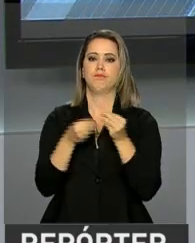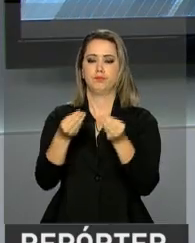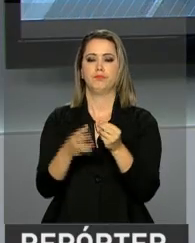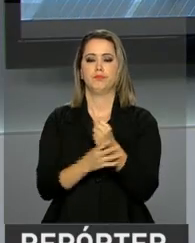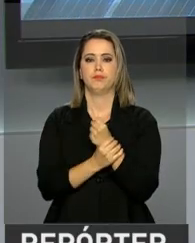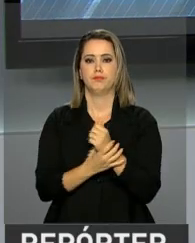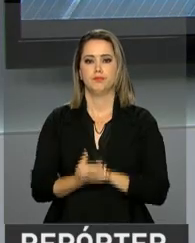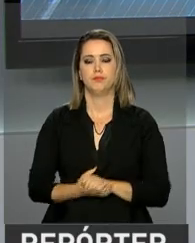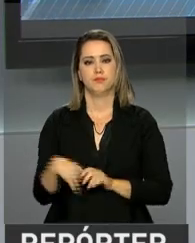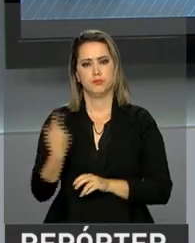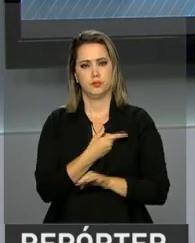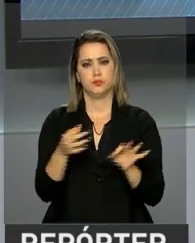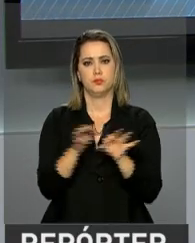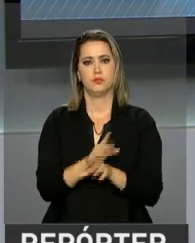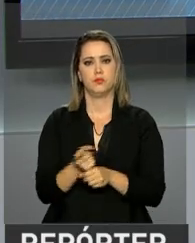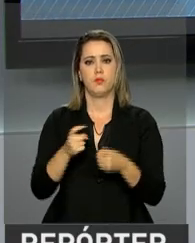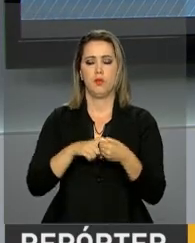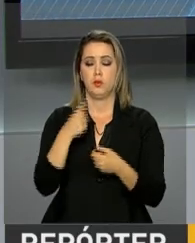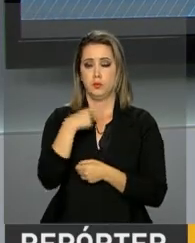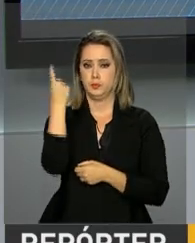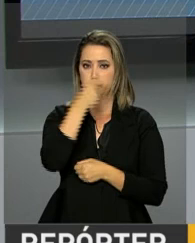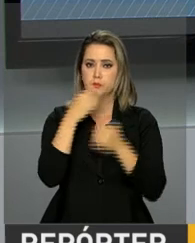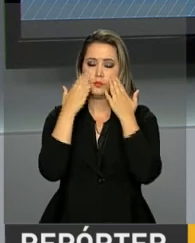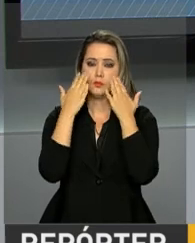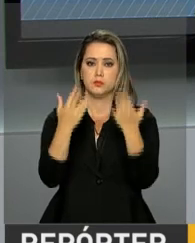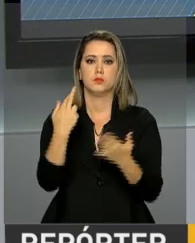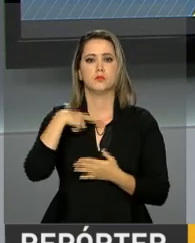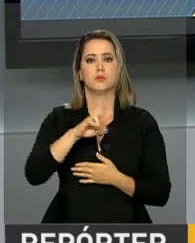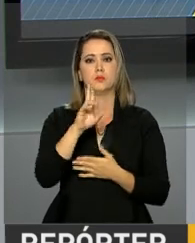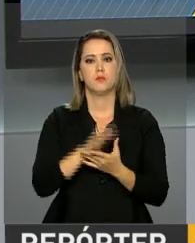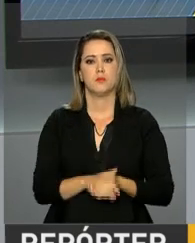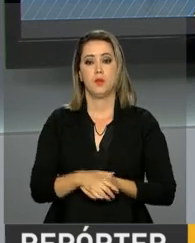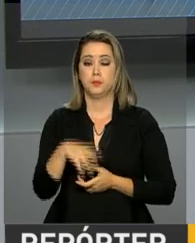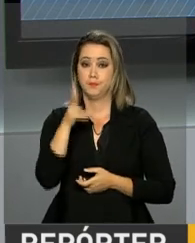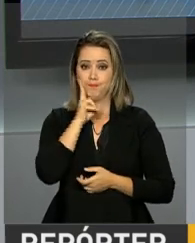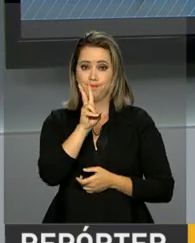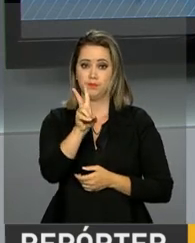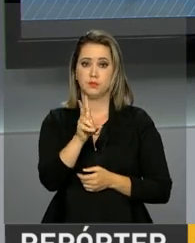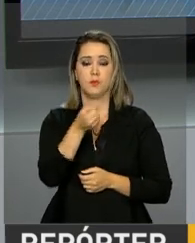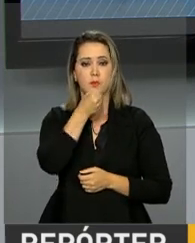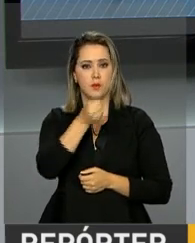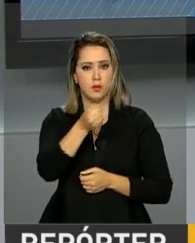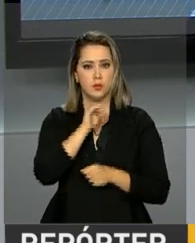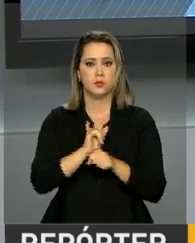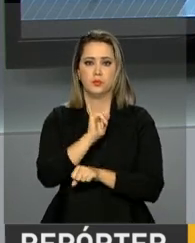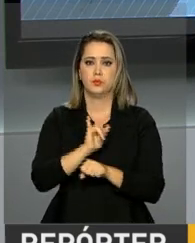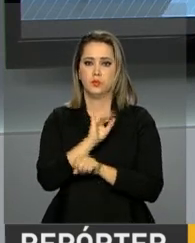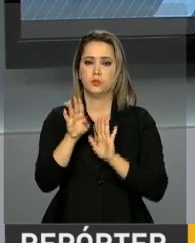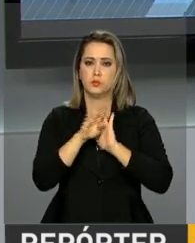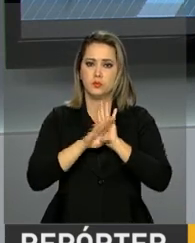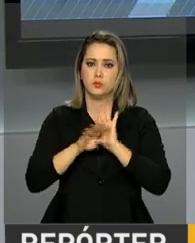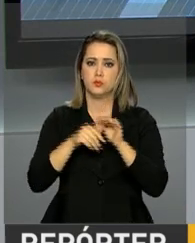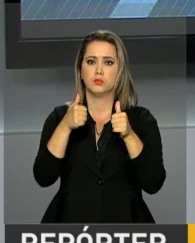nós ficamos por aqui voltamos em uma hora na próxima edição do repórter nbr você pode rever as reportagens o youtube e